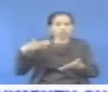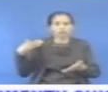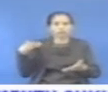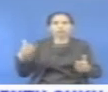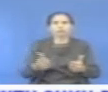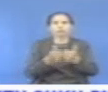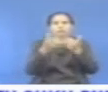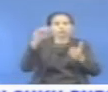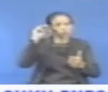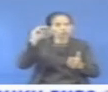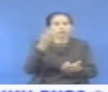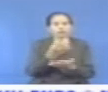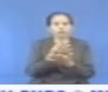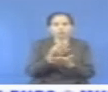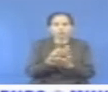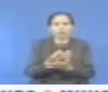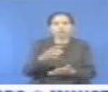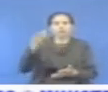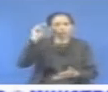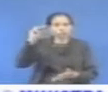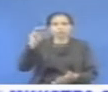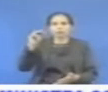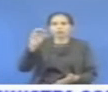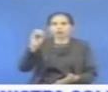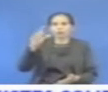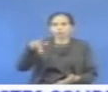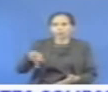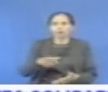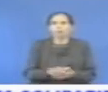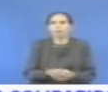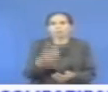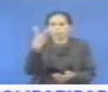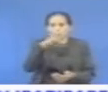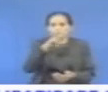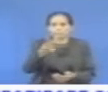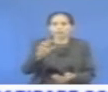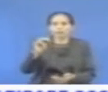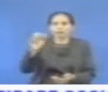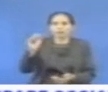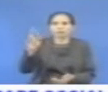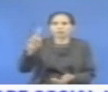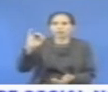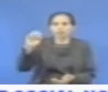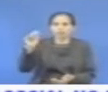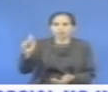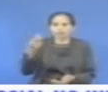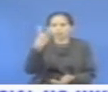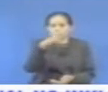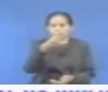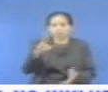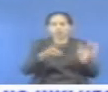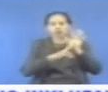Finanças, inclui Ministério de Obras Públicas. Provedora Zezinha Maria Gomes entrega quinta-feira né, relatório